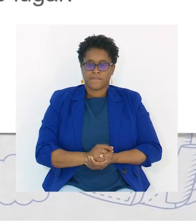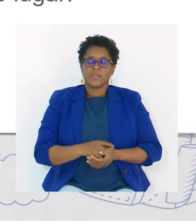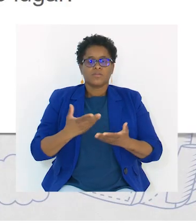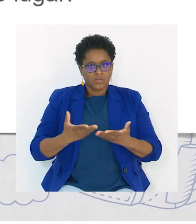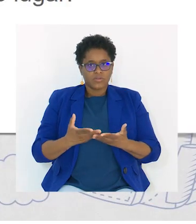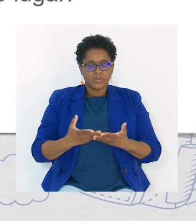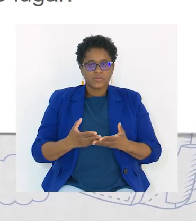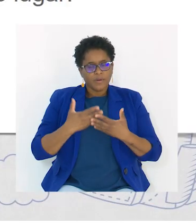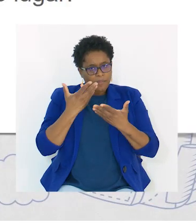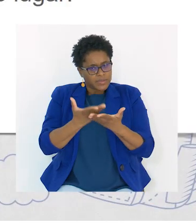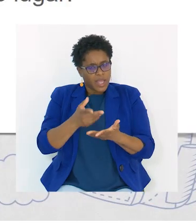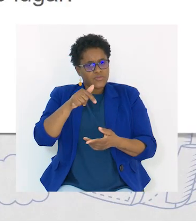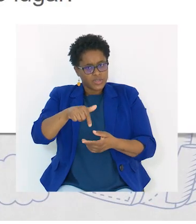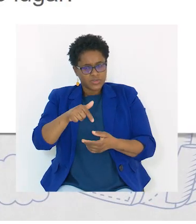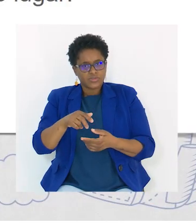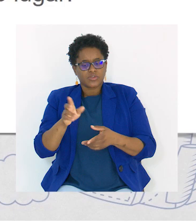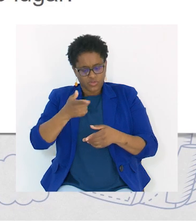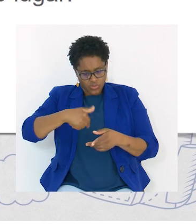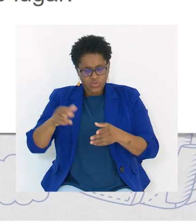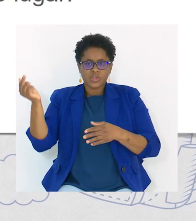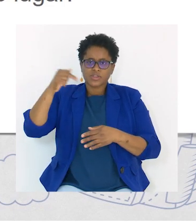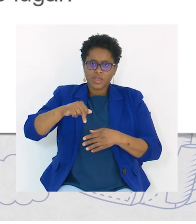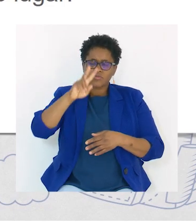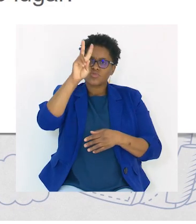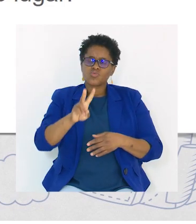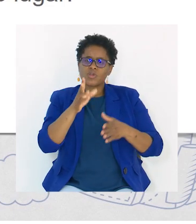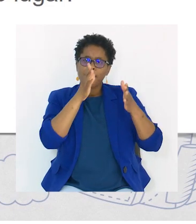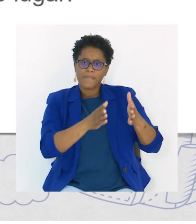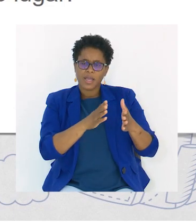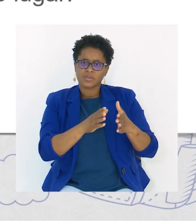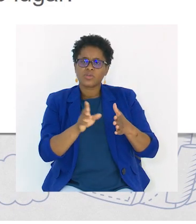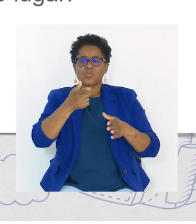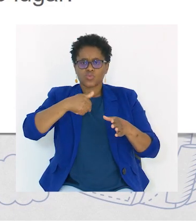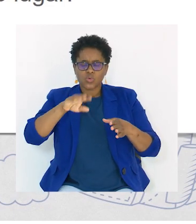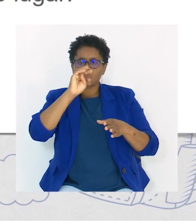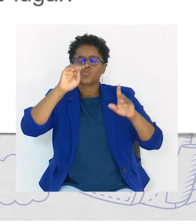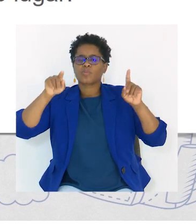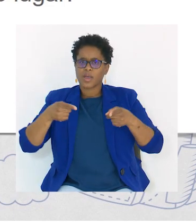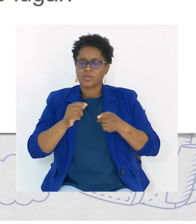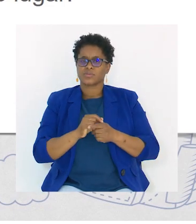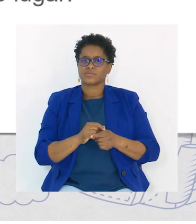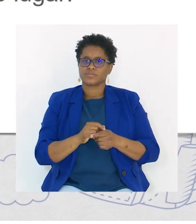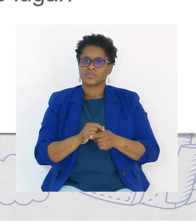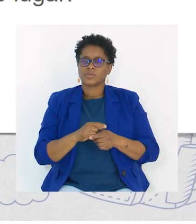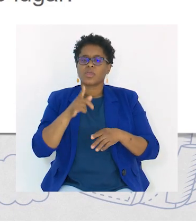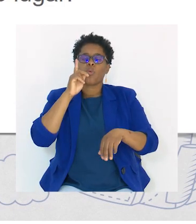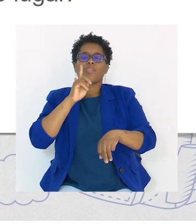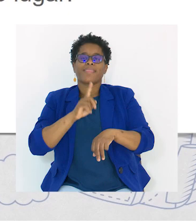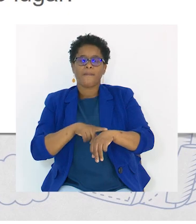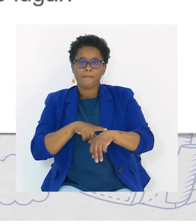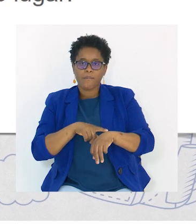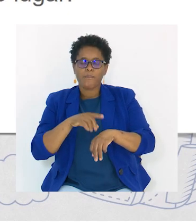Posto isso, entramos na segunda parte do nosso sumário, que é o